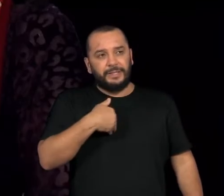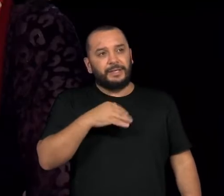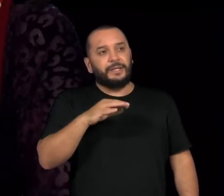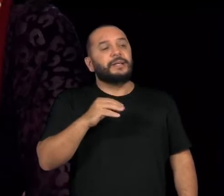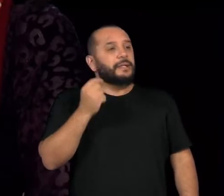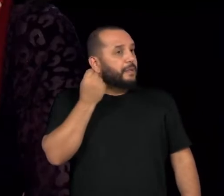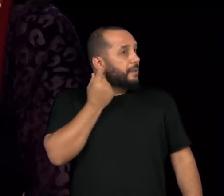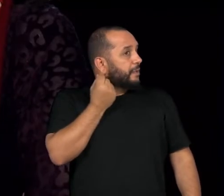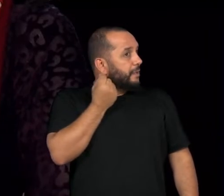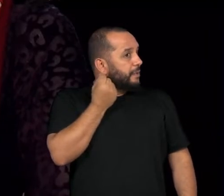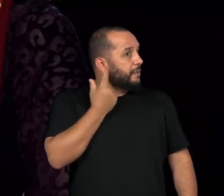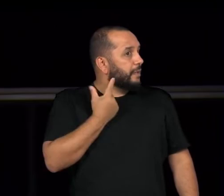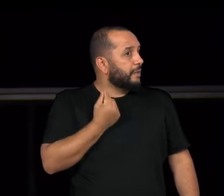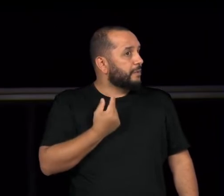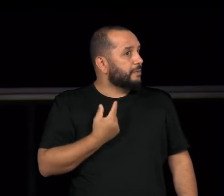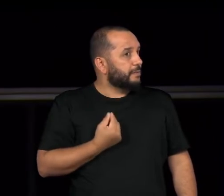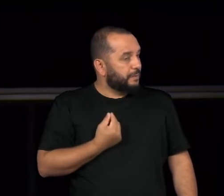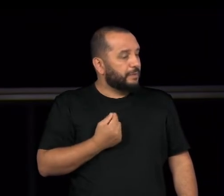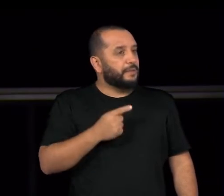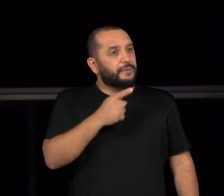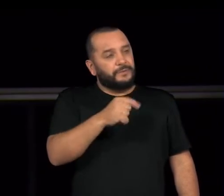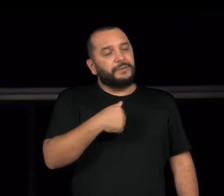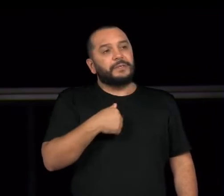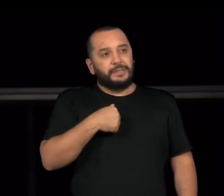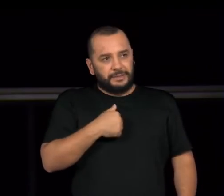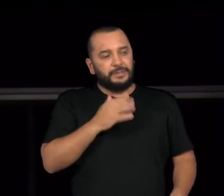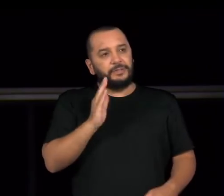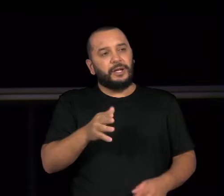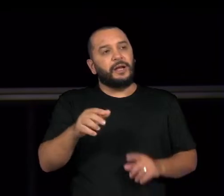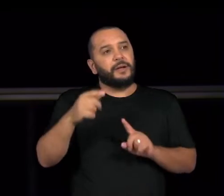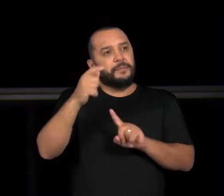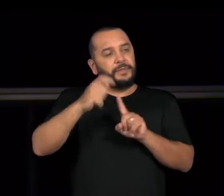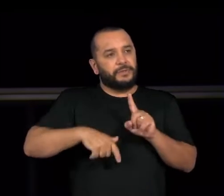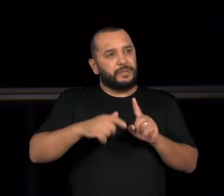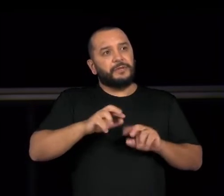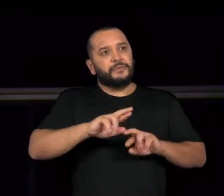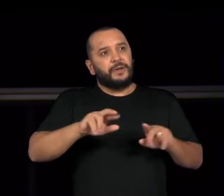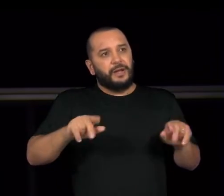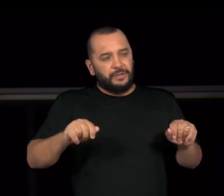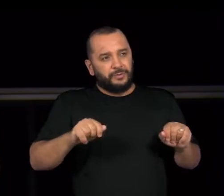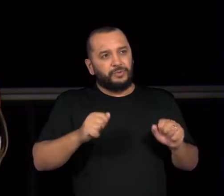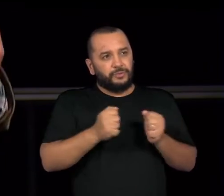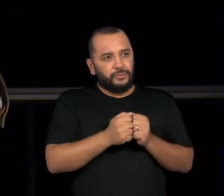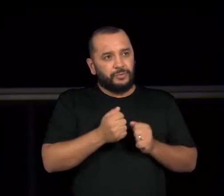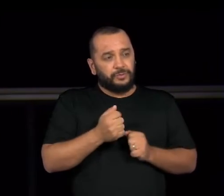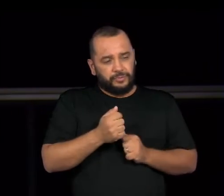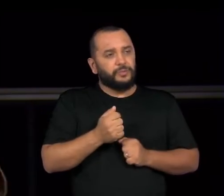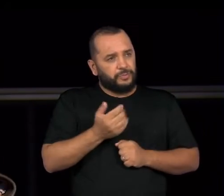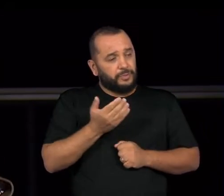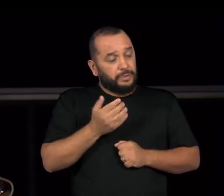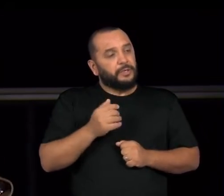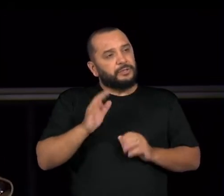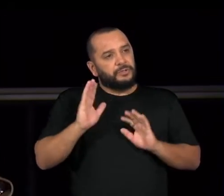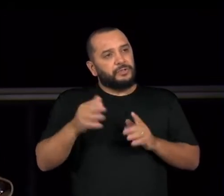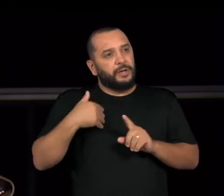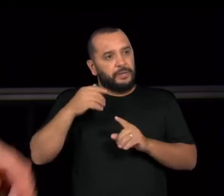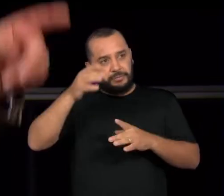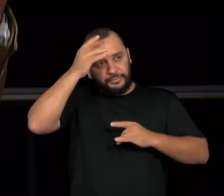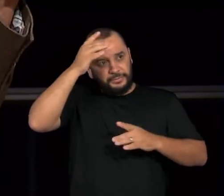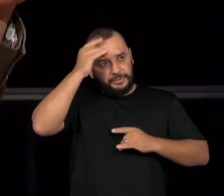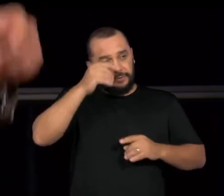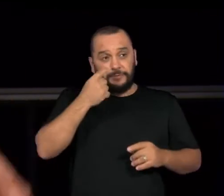do Amaral, que você fez mais de uma vez. A gente preparou um quadro sobre essa nossa musa do